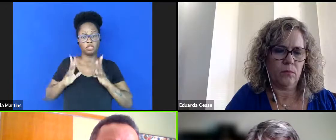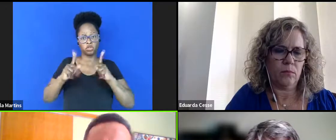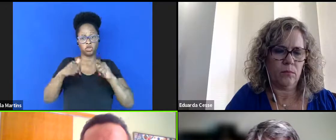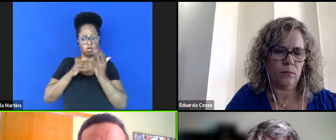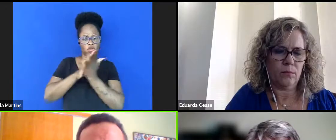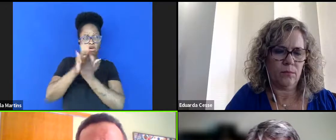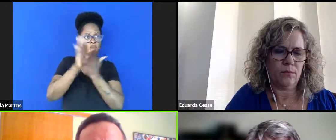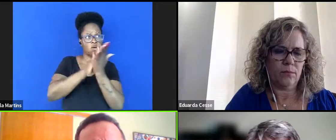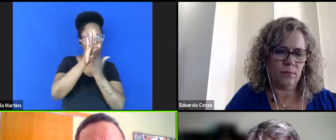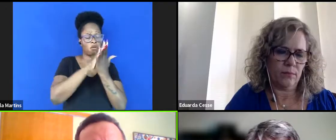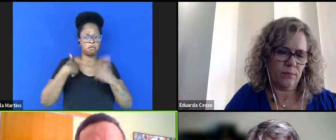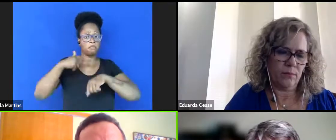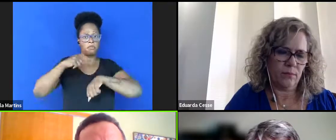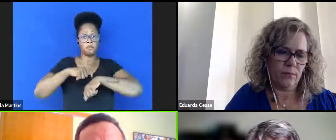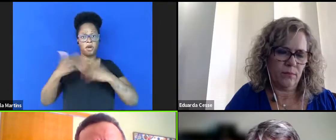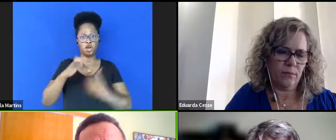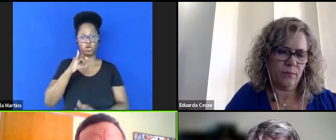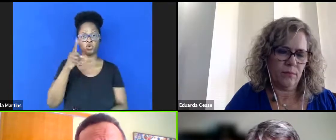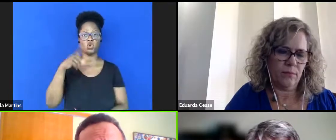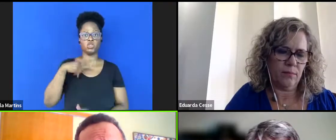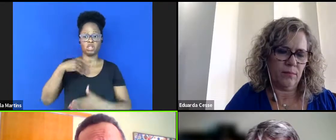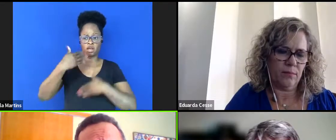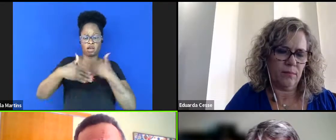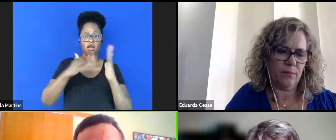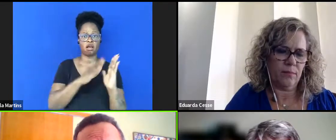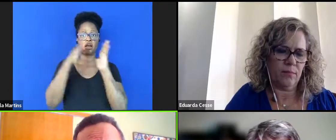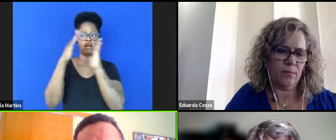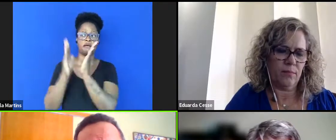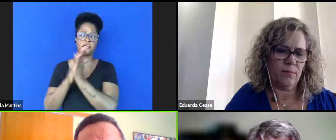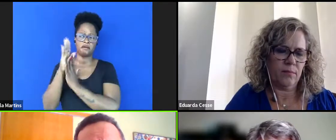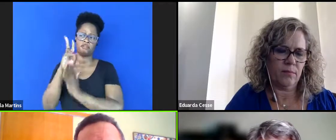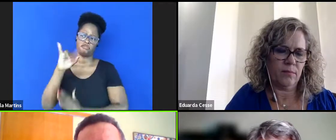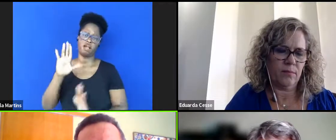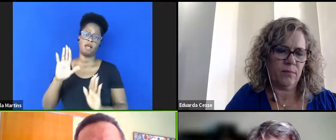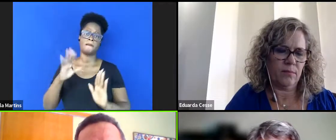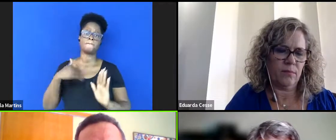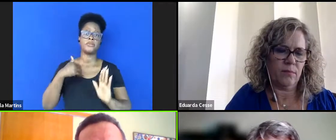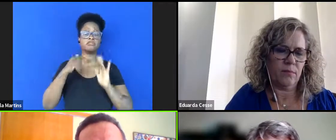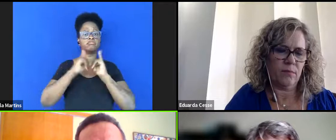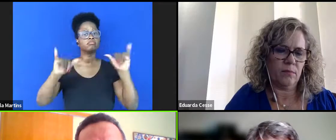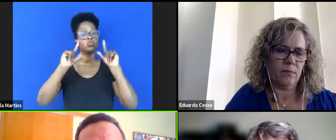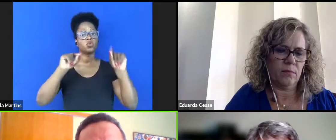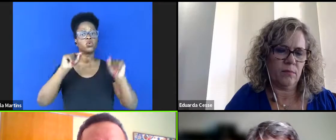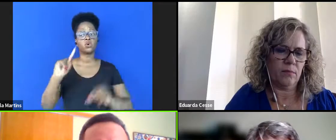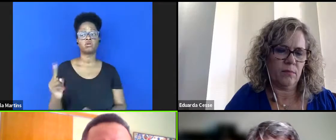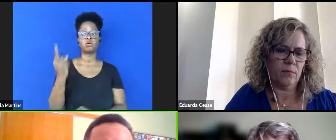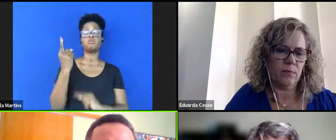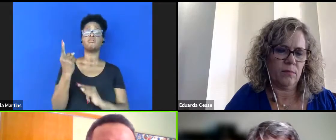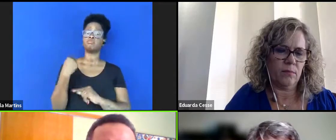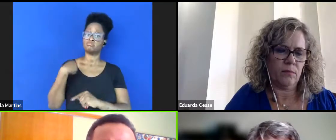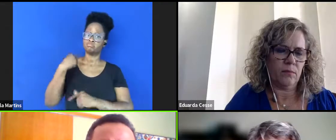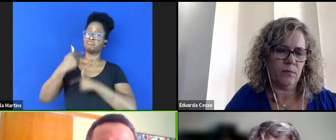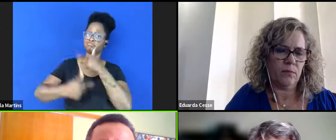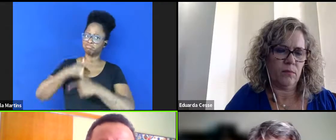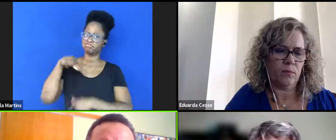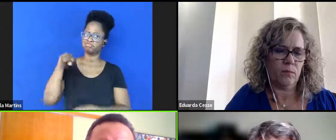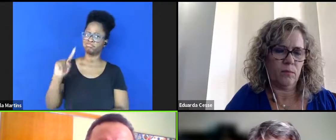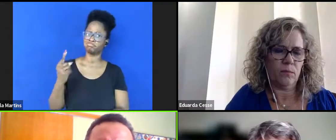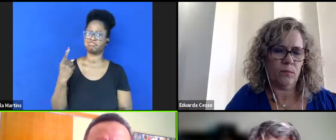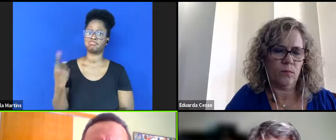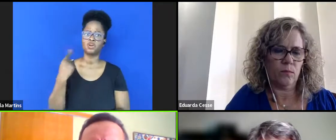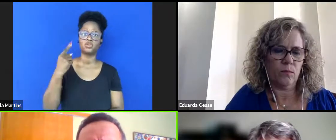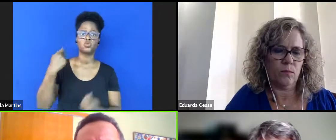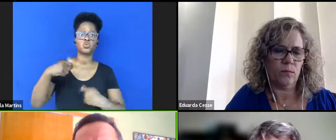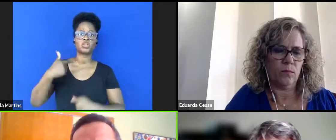e esse momento, o trabalho do João ainda está em fase de publicação, mas é mencionar aqui alguém que fez muito, embora não tenha